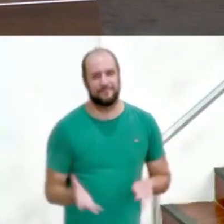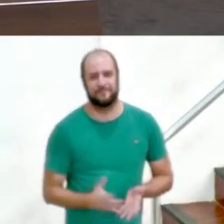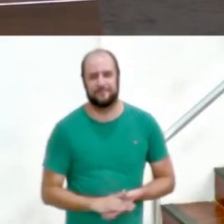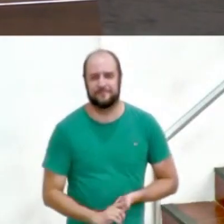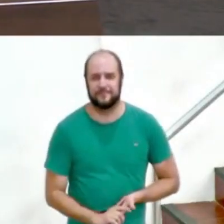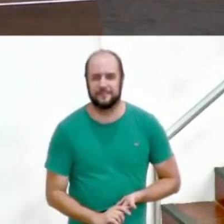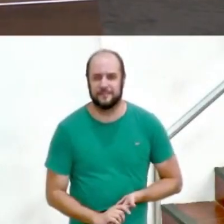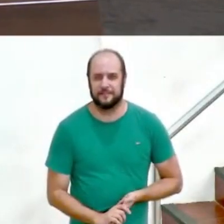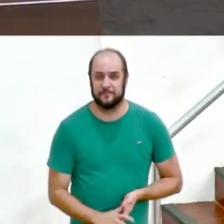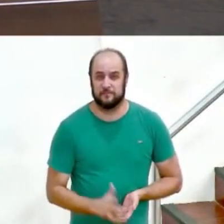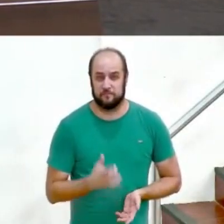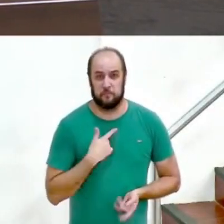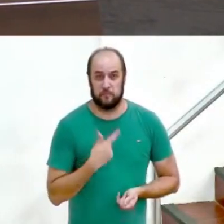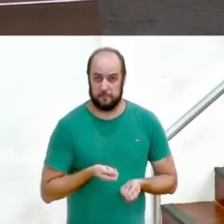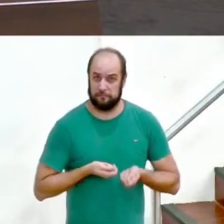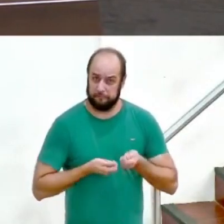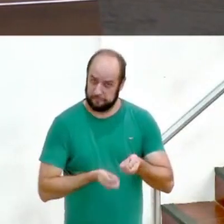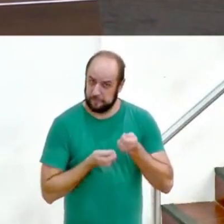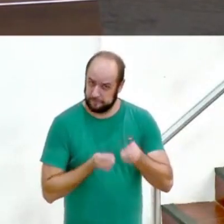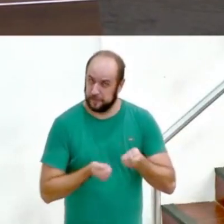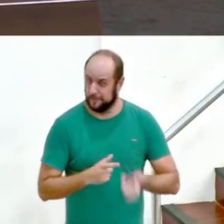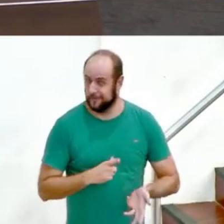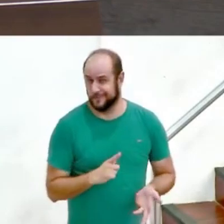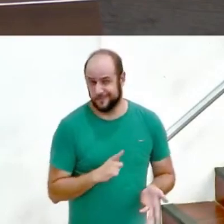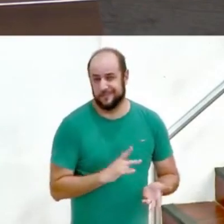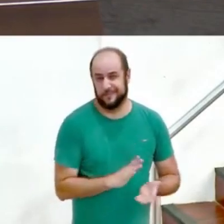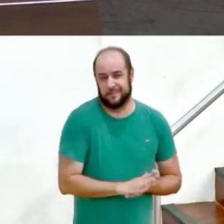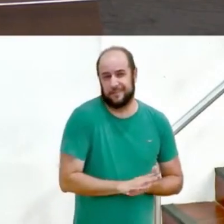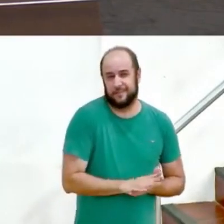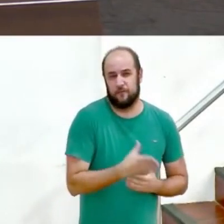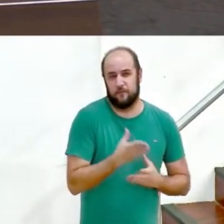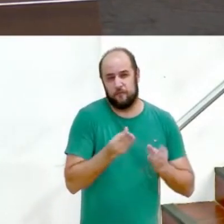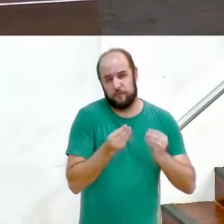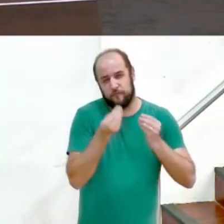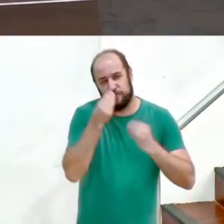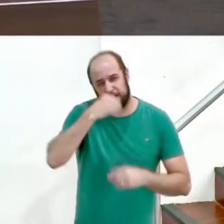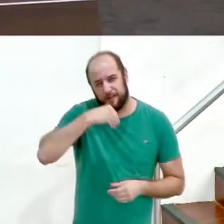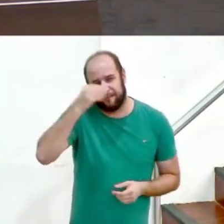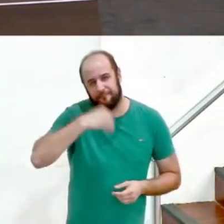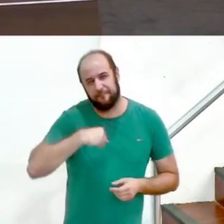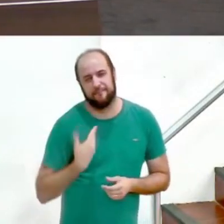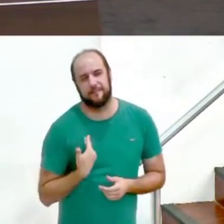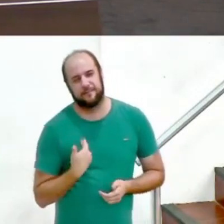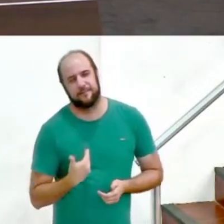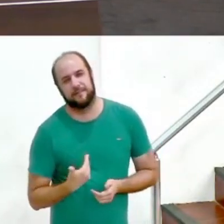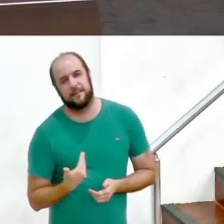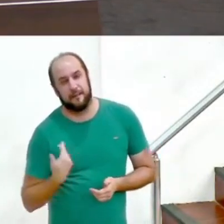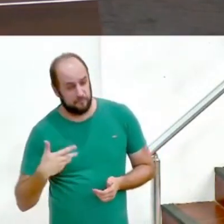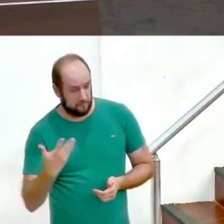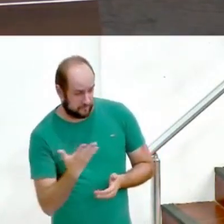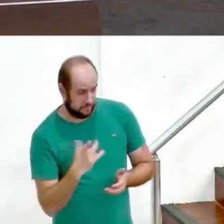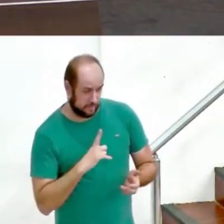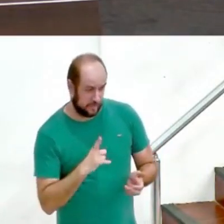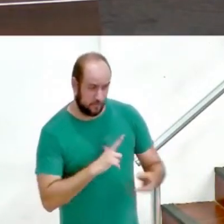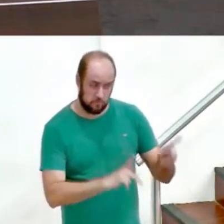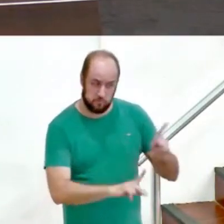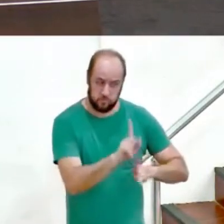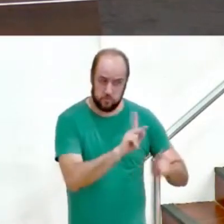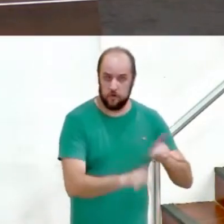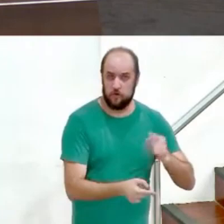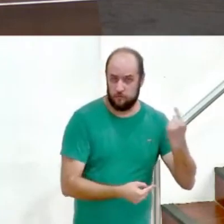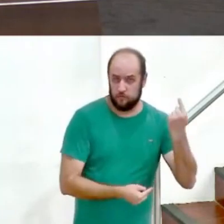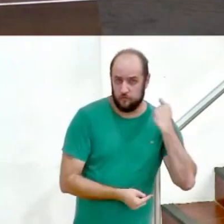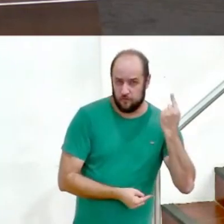Essa é uma tentação. Essa é uma fraqueza. Que não somente este povo que está